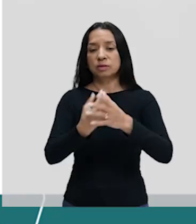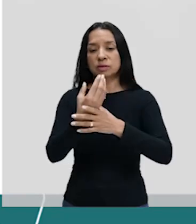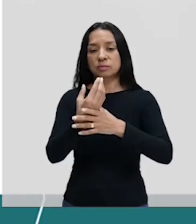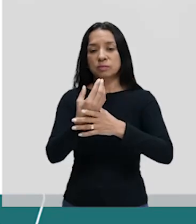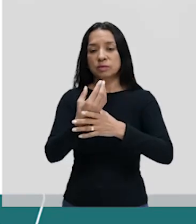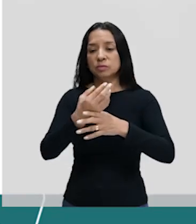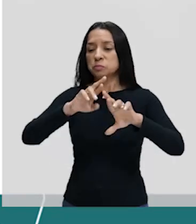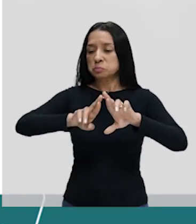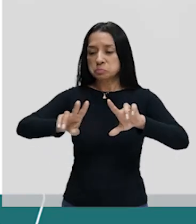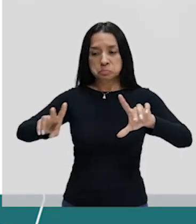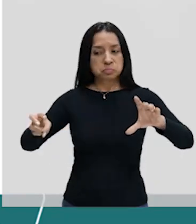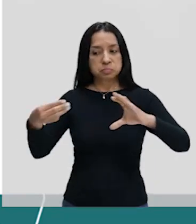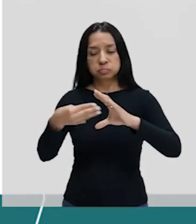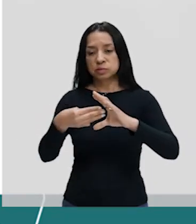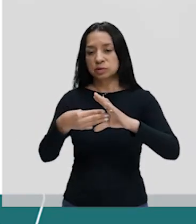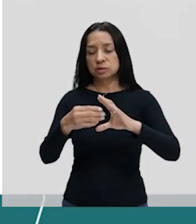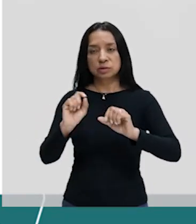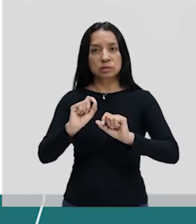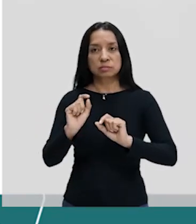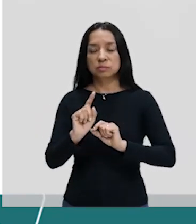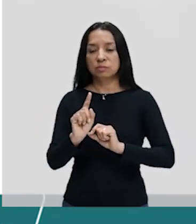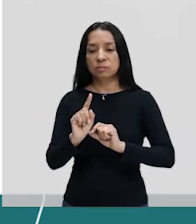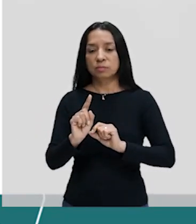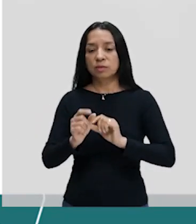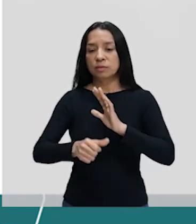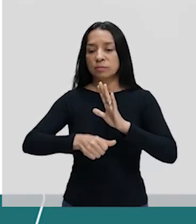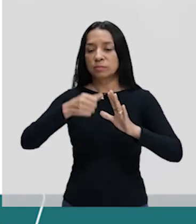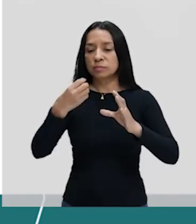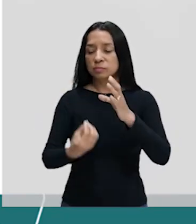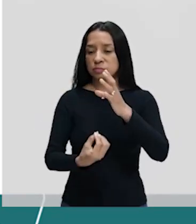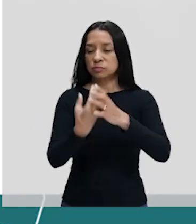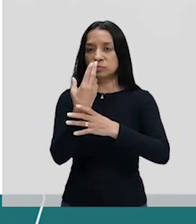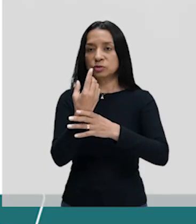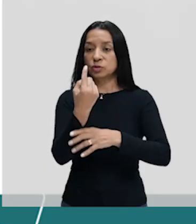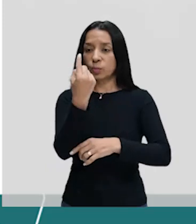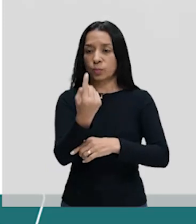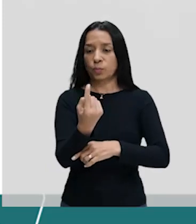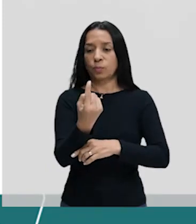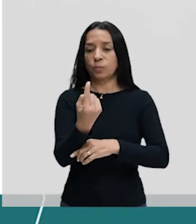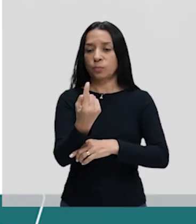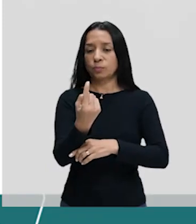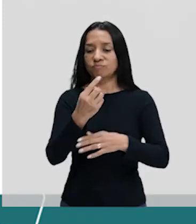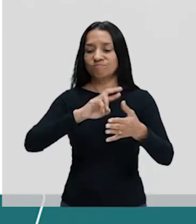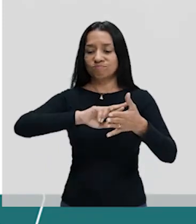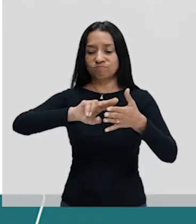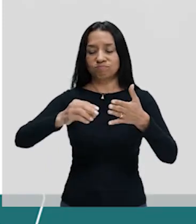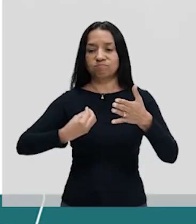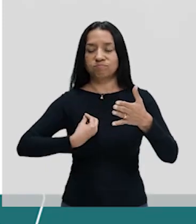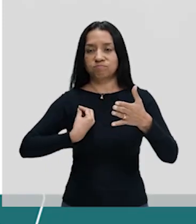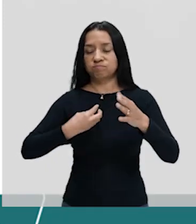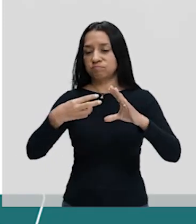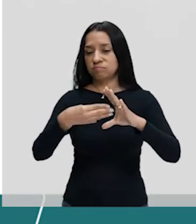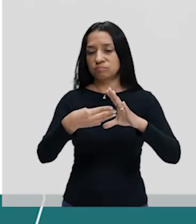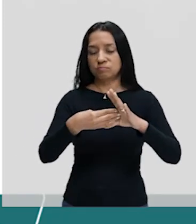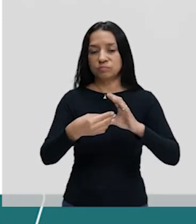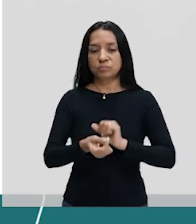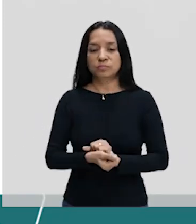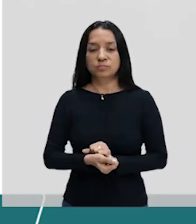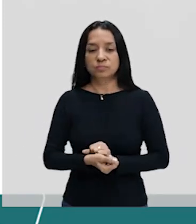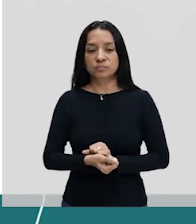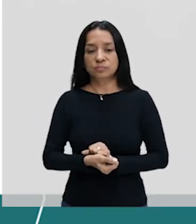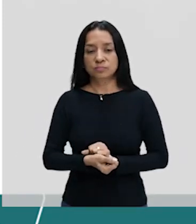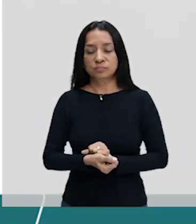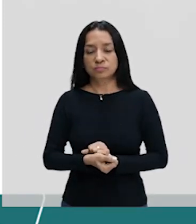não. Primeiro surgiram os seres unicelulares, né? A formação das primeiras células eucarióticas, não. As